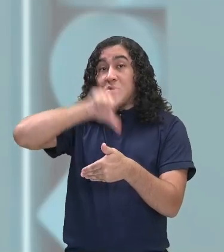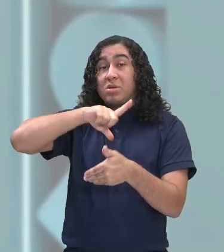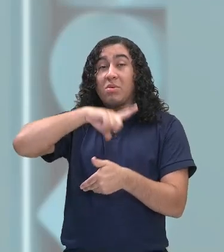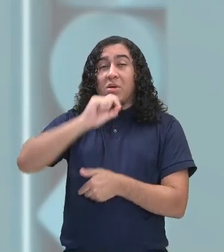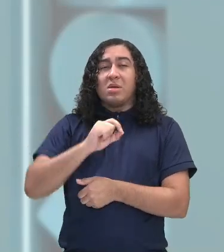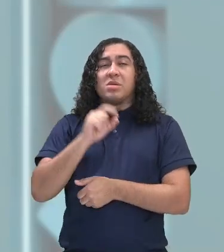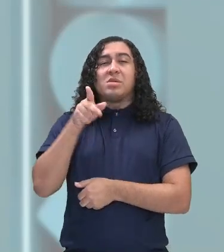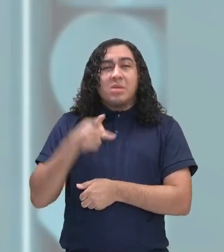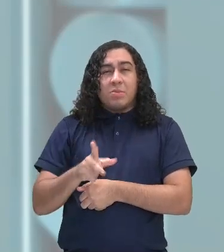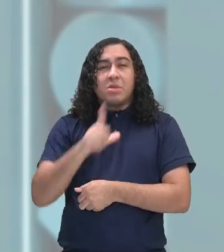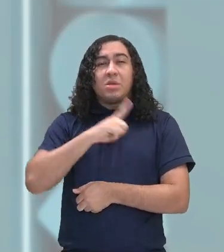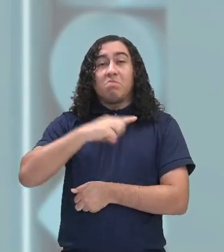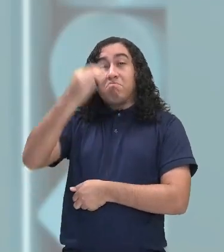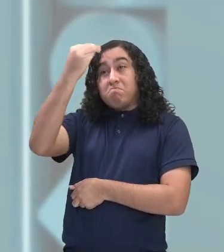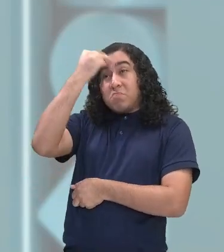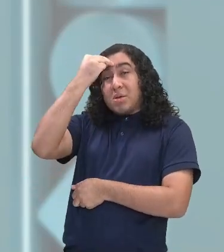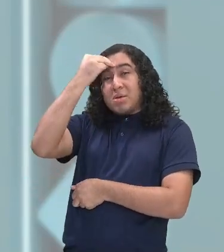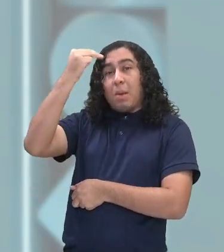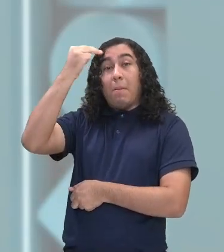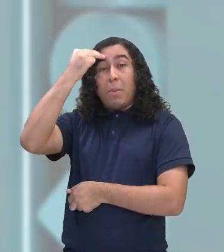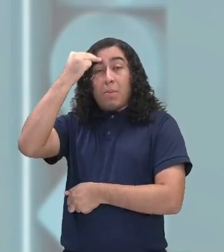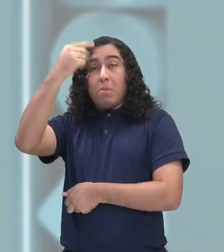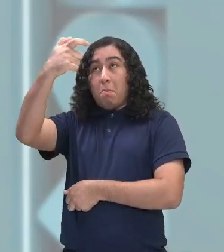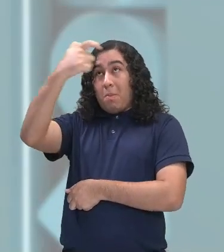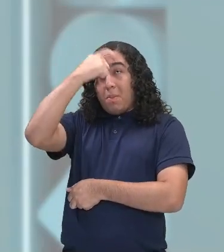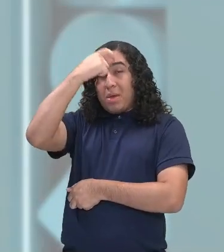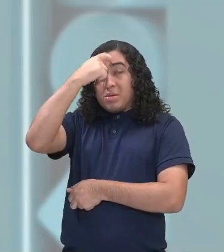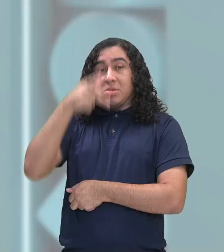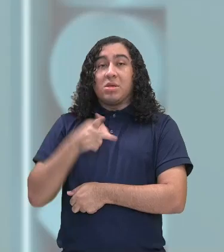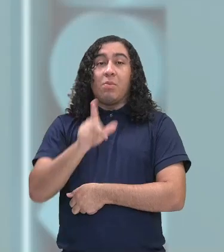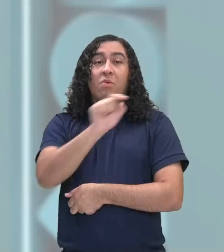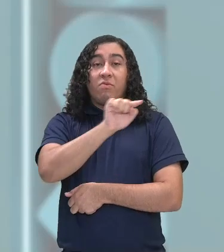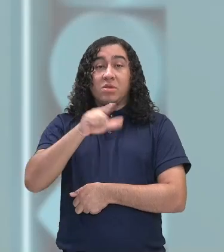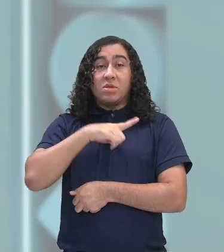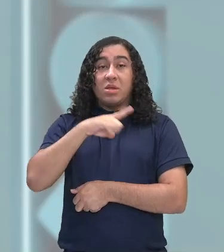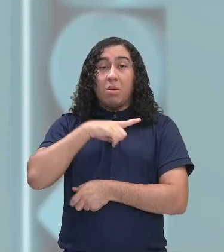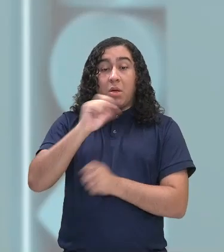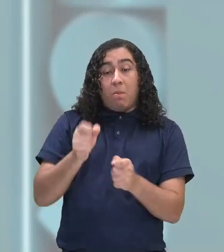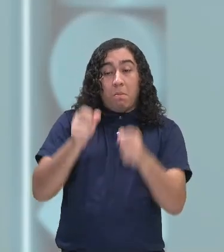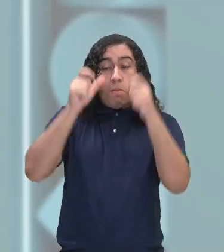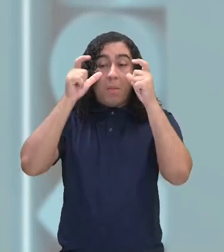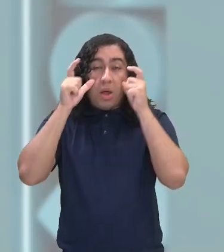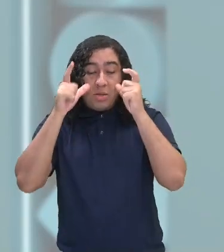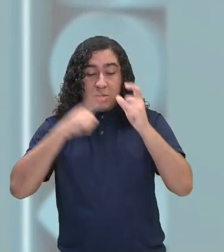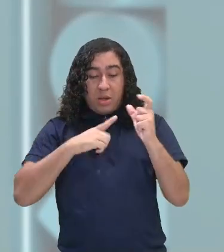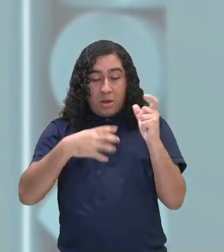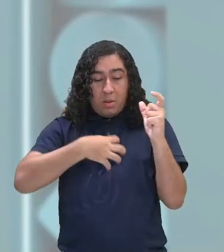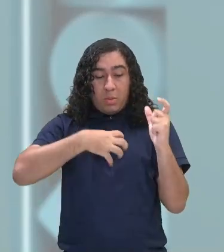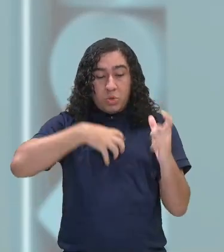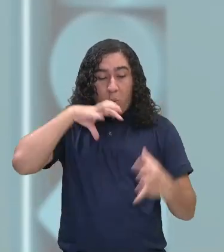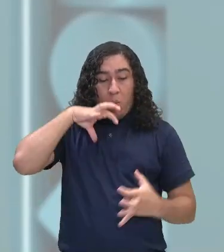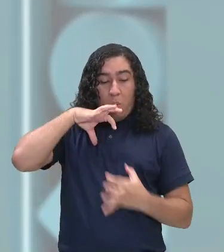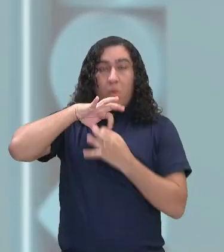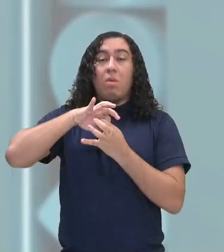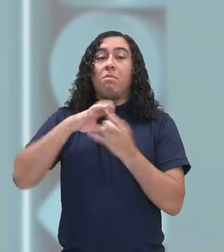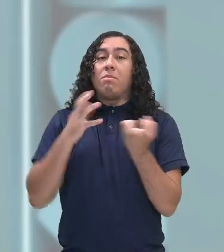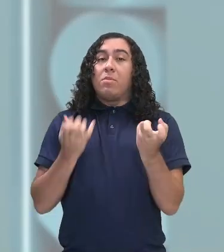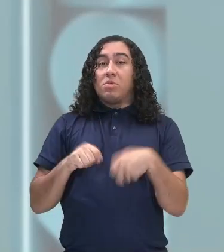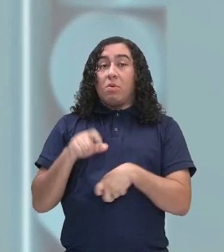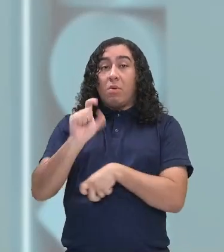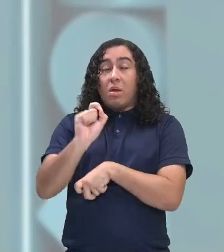sempre digo isso. Toda vez que você abre teus olhos espirituais, que você lê com emoção, você